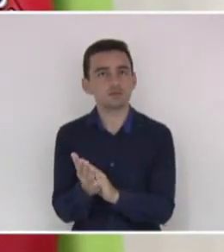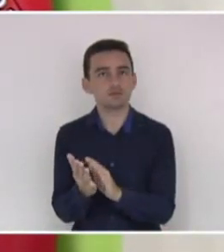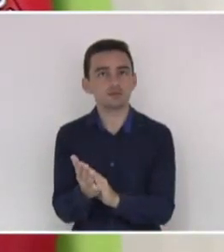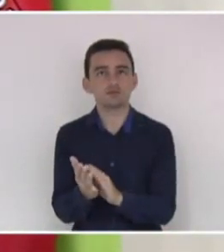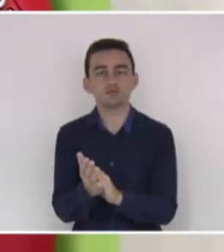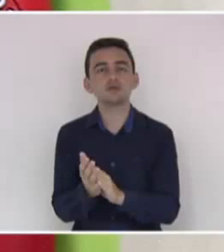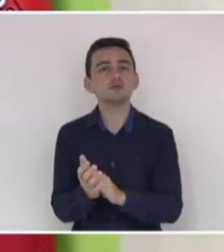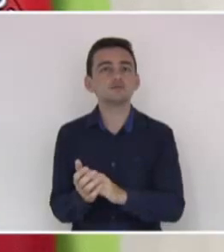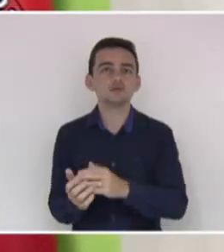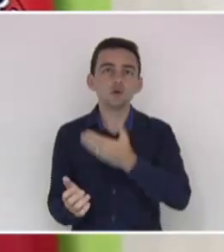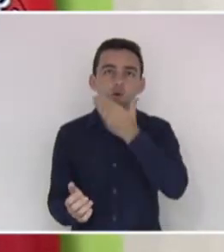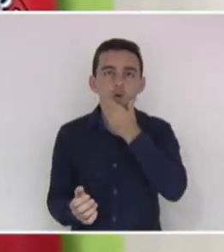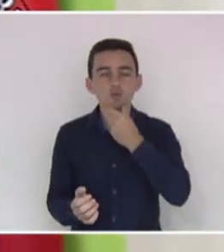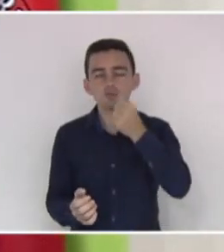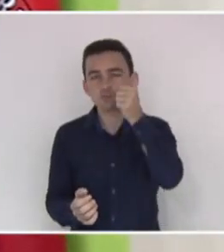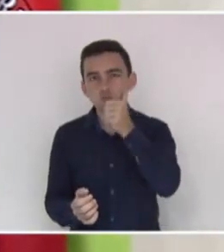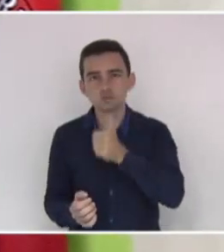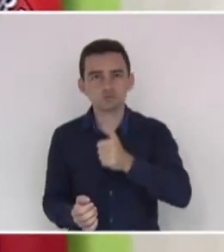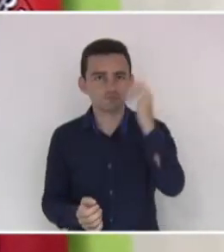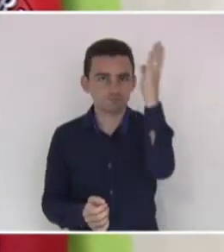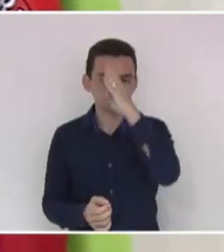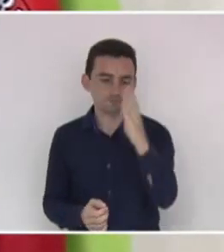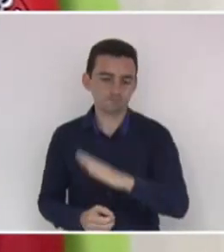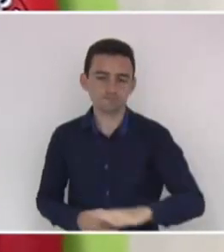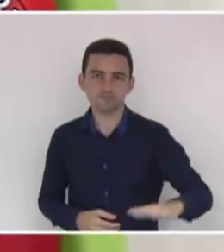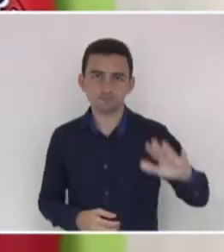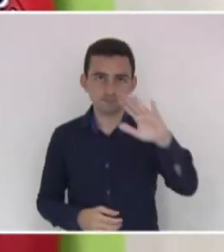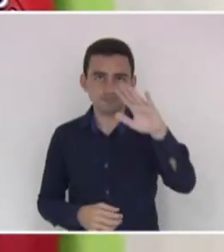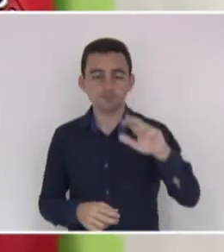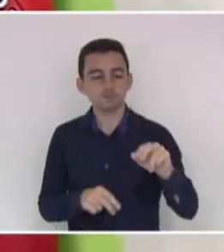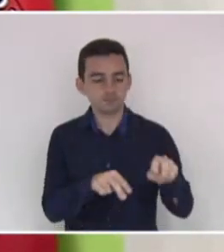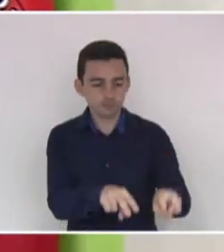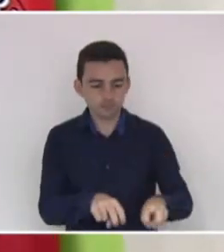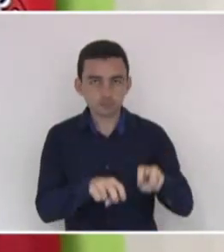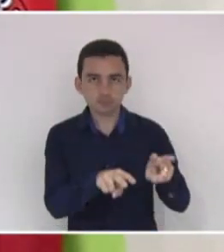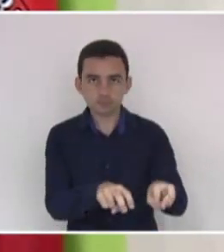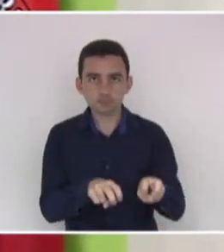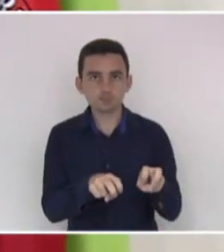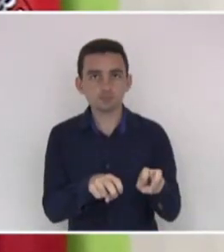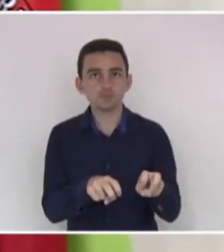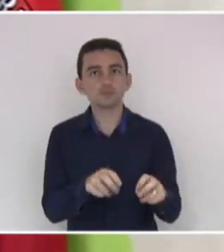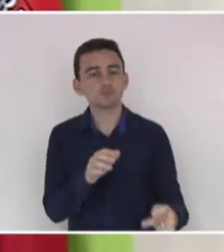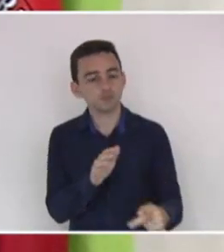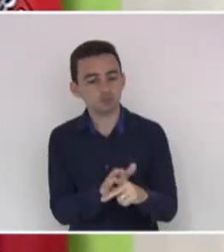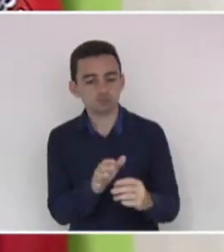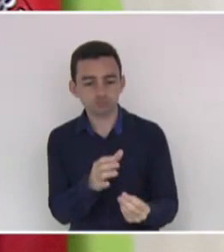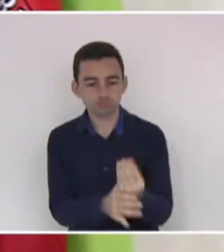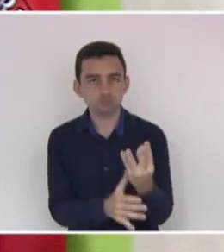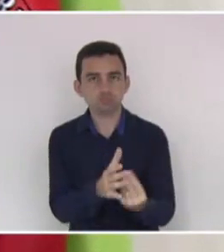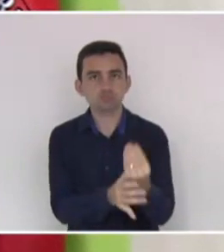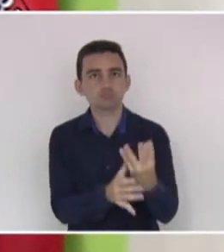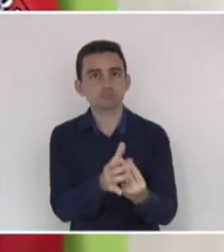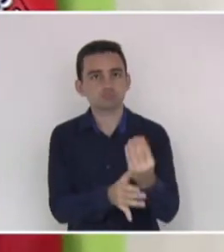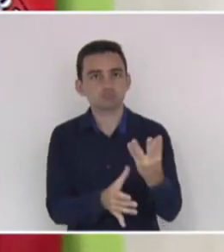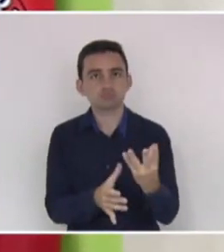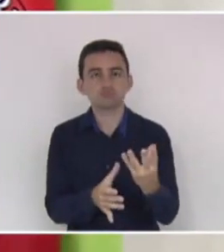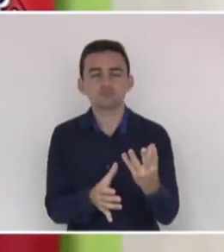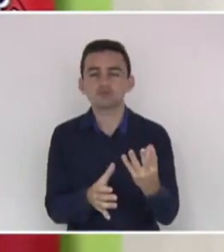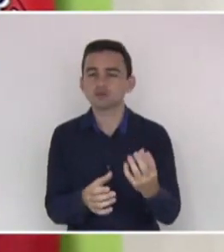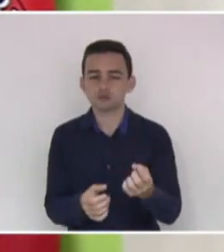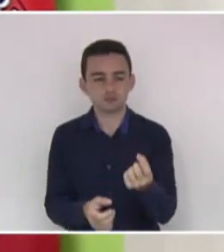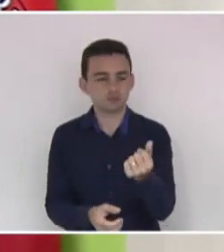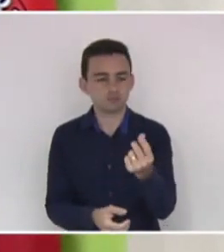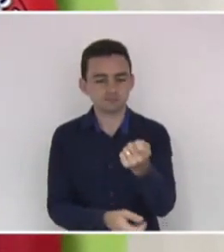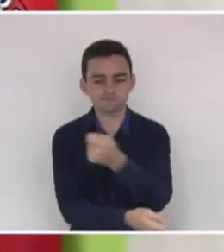brasileiras que têm feito do agronegócio, da agricultura, da produção, a grande riqueza